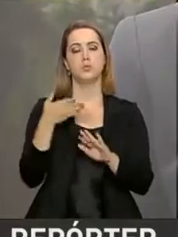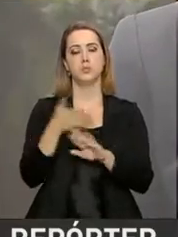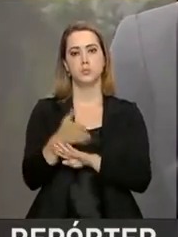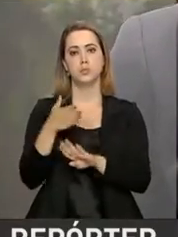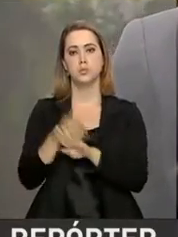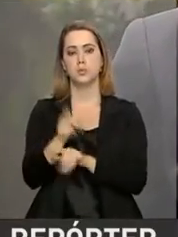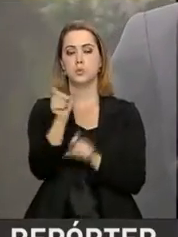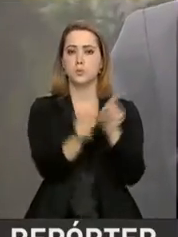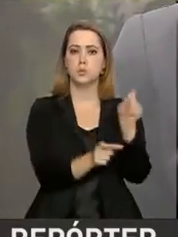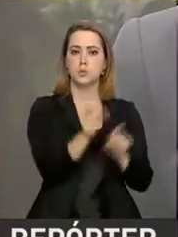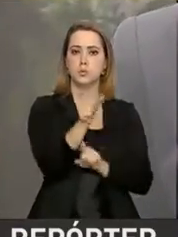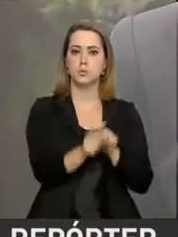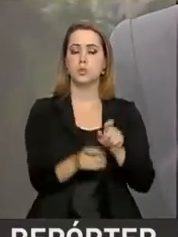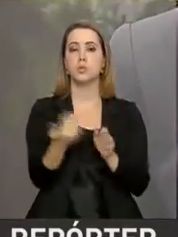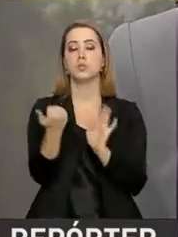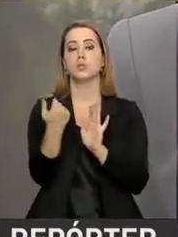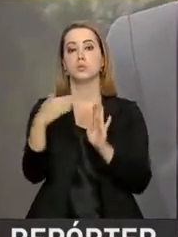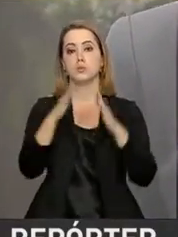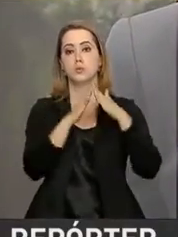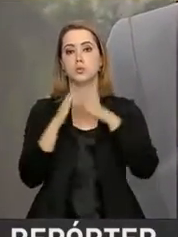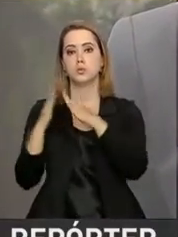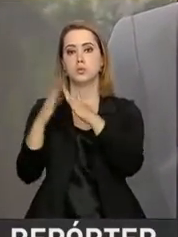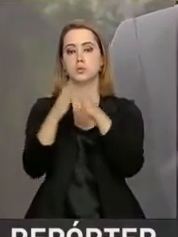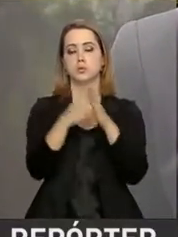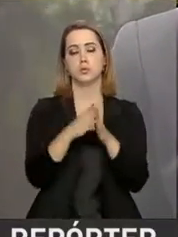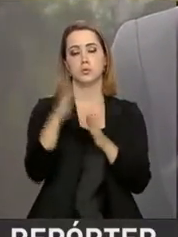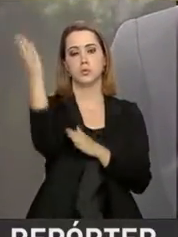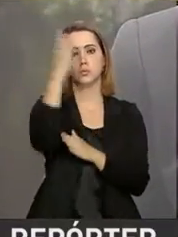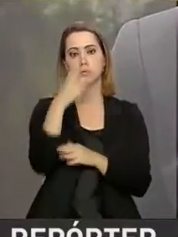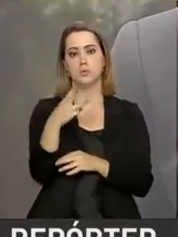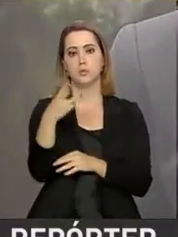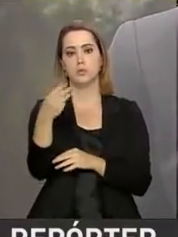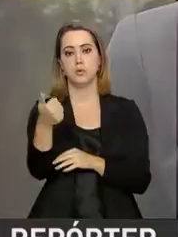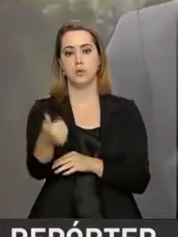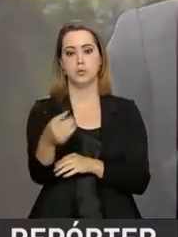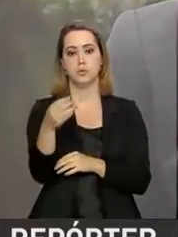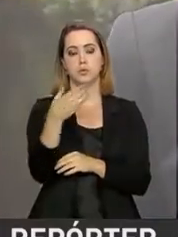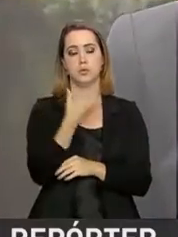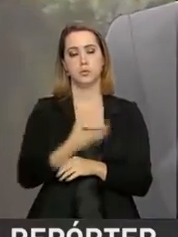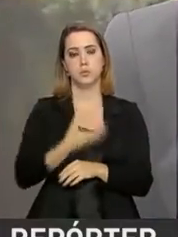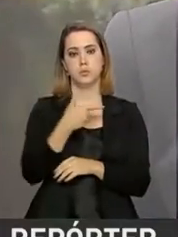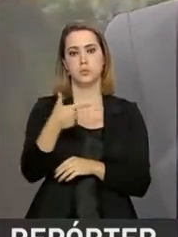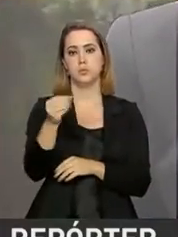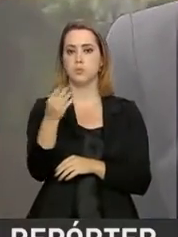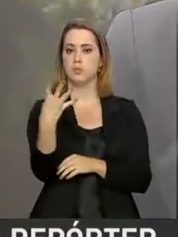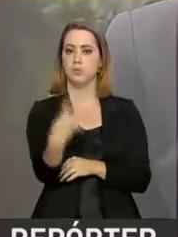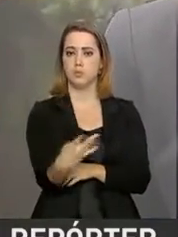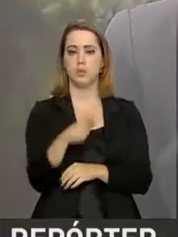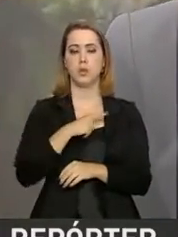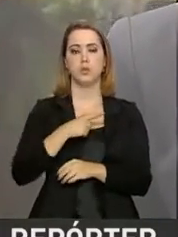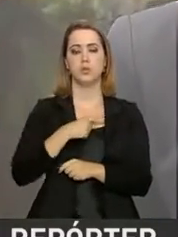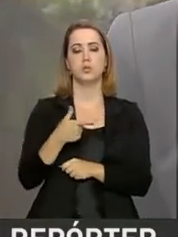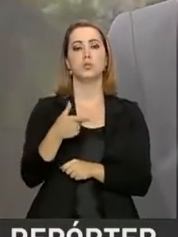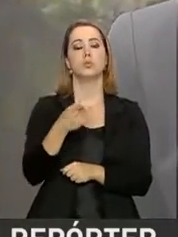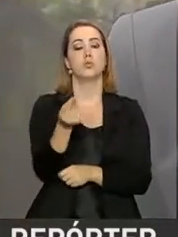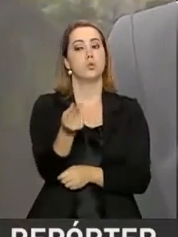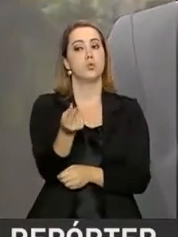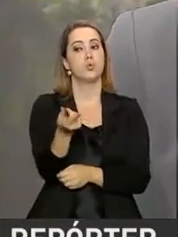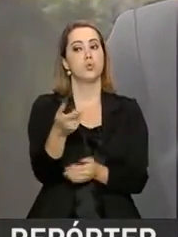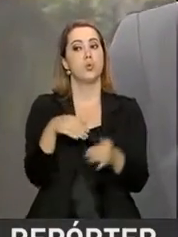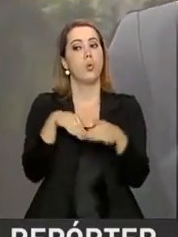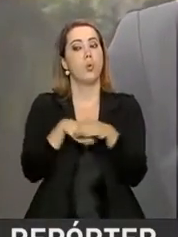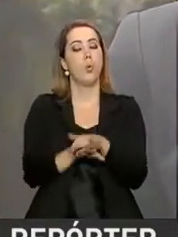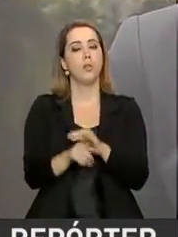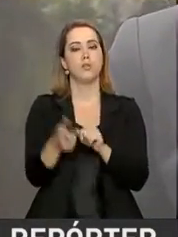que moravam no brasil em 31 de dezembro de 2014 e tinham recursos do exterior antes desta data